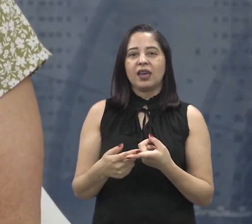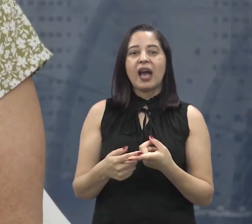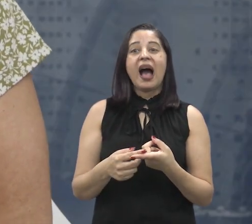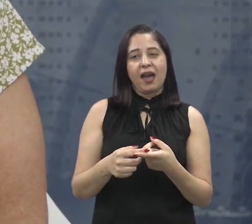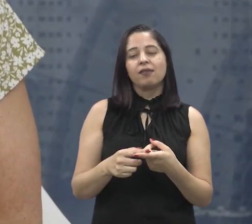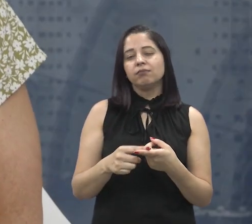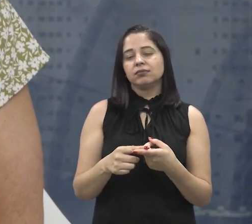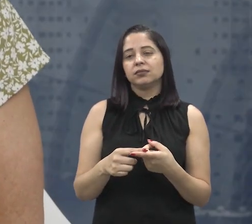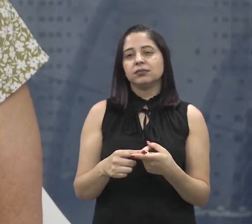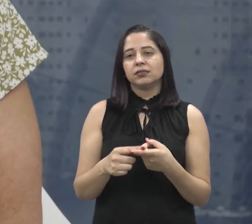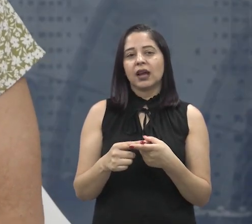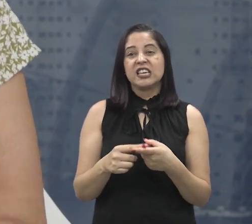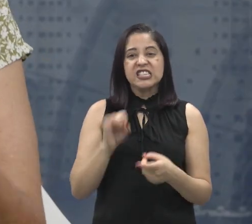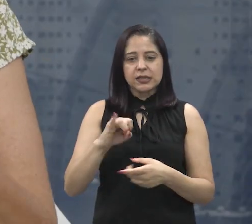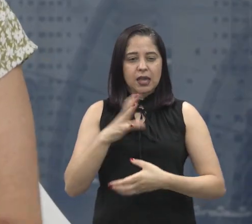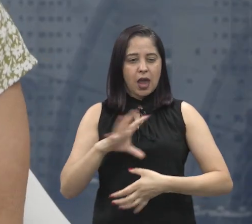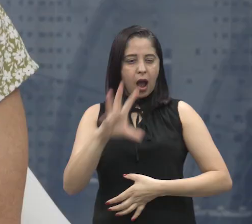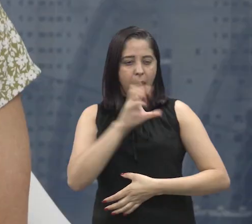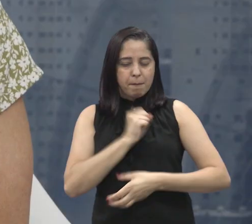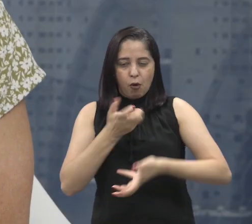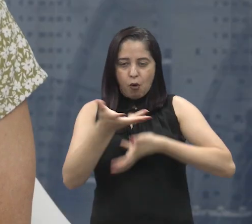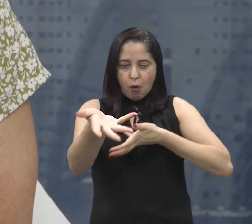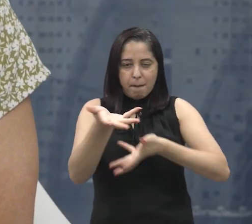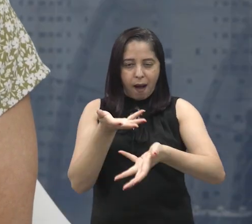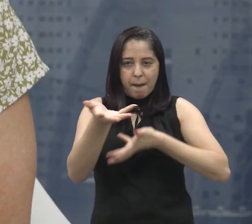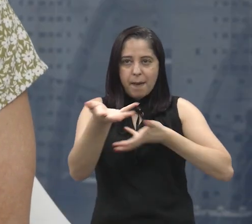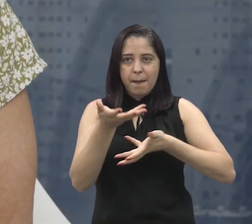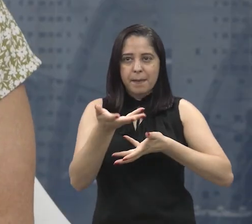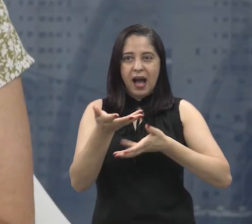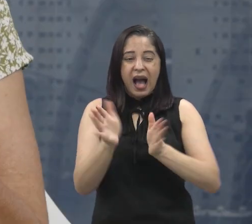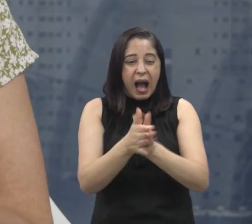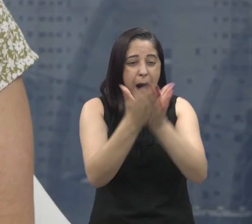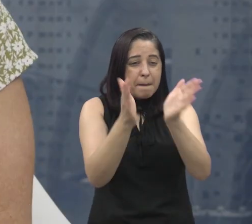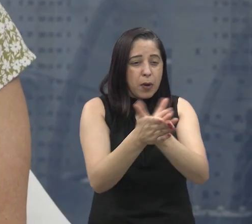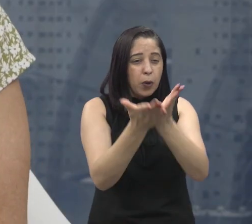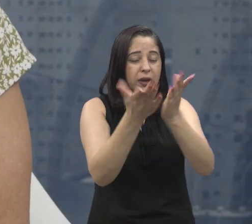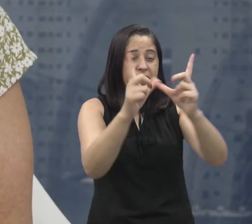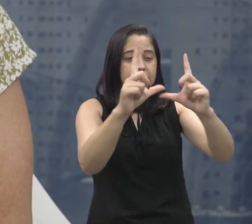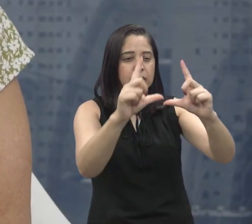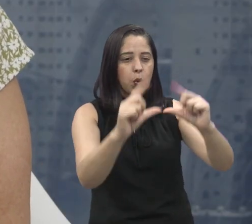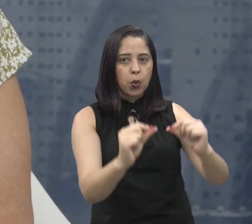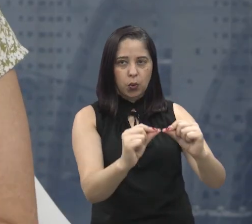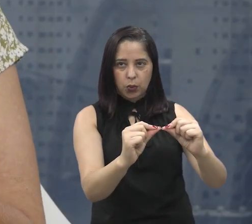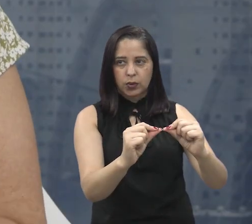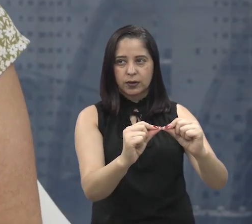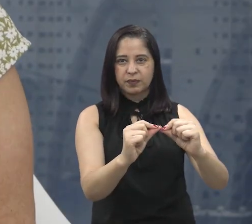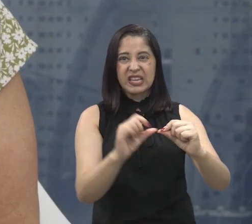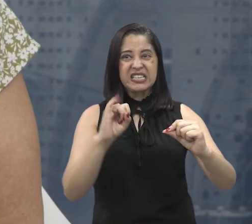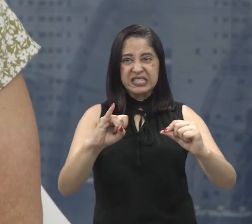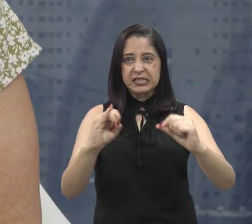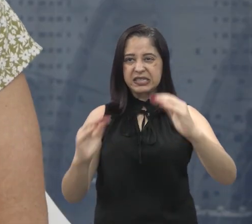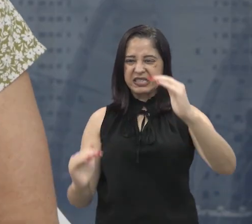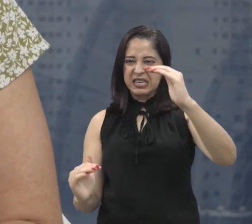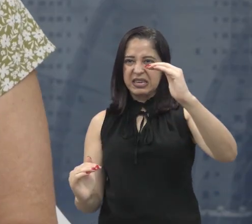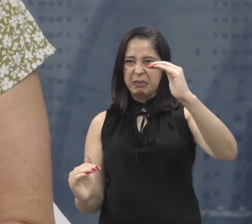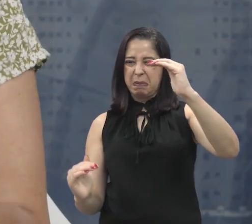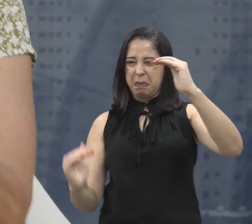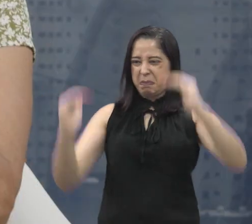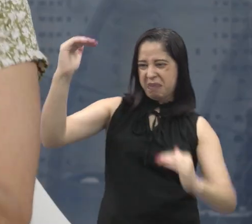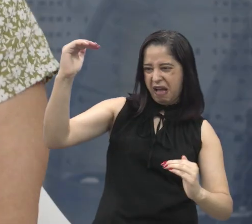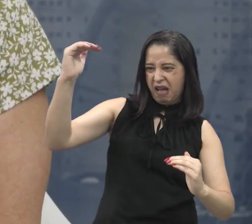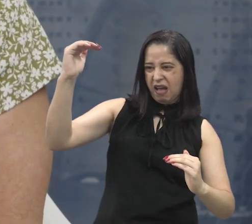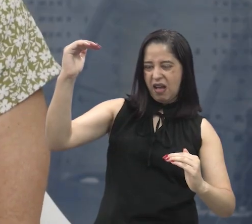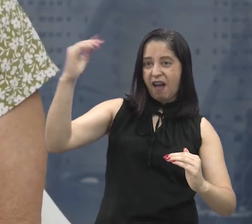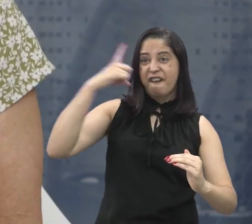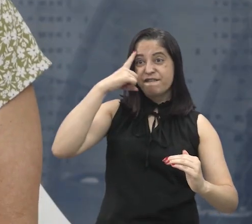vivem, que recebem, porque só isso diminui pobreza na minha visão e nas minhas pesquisas. Quanto